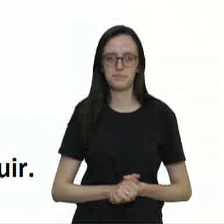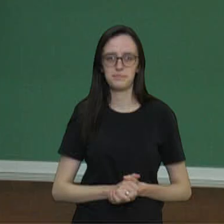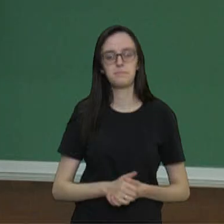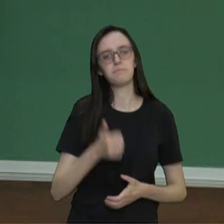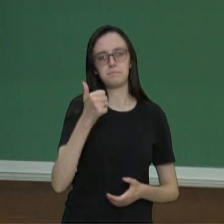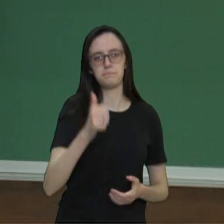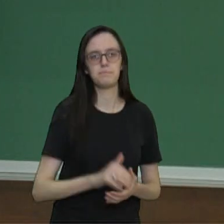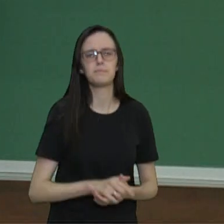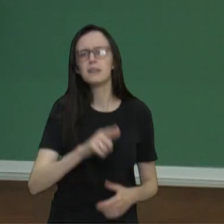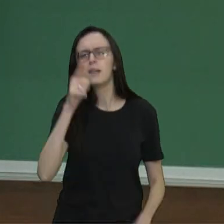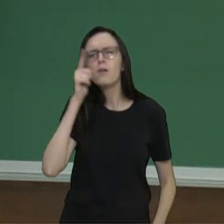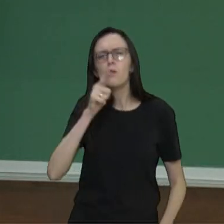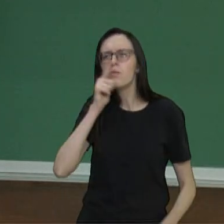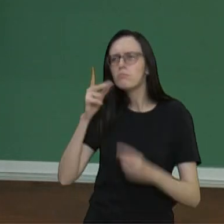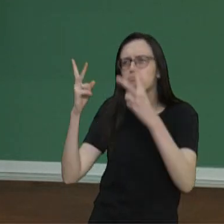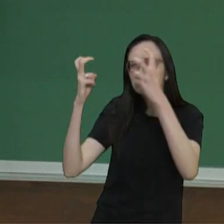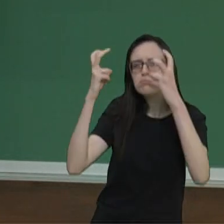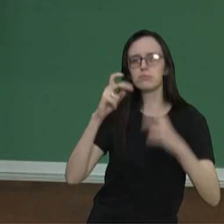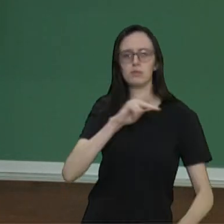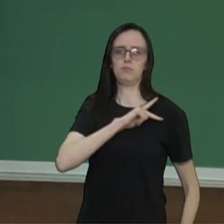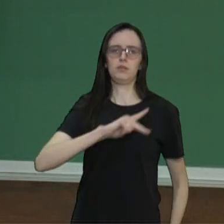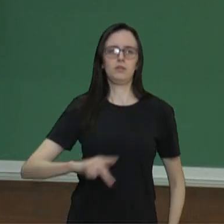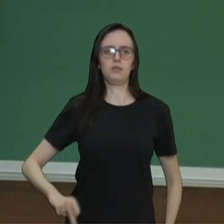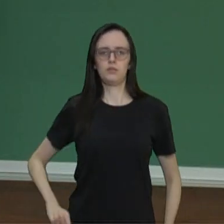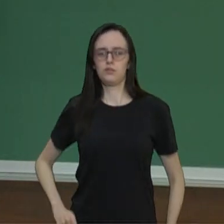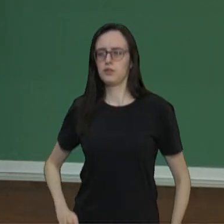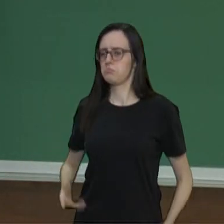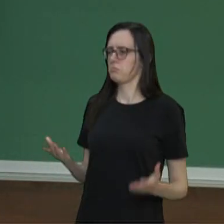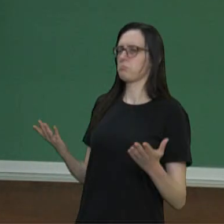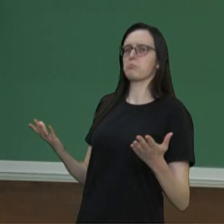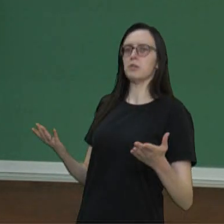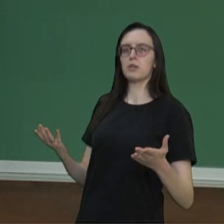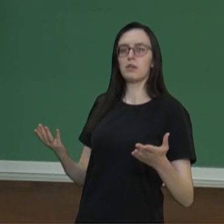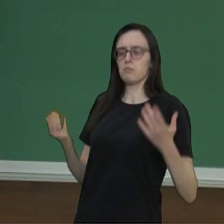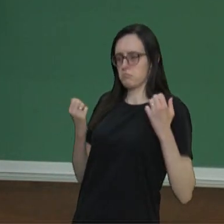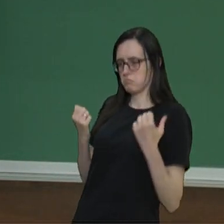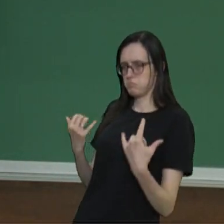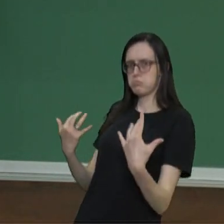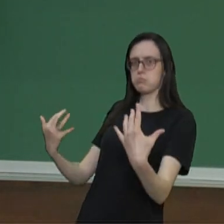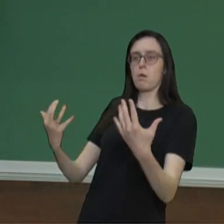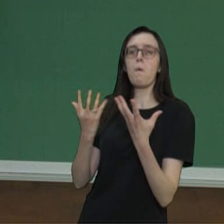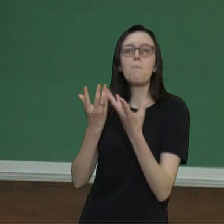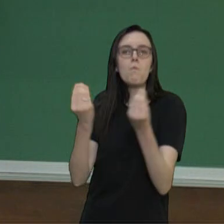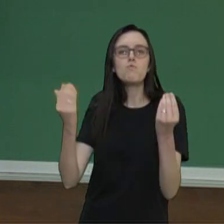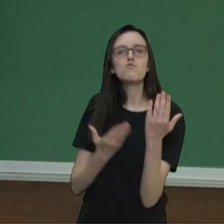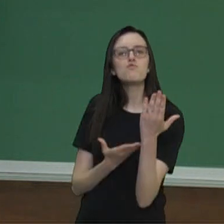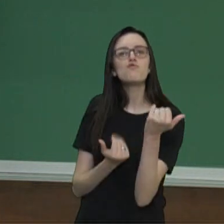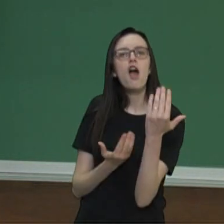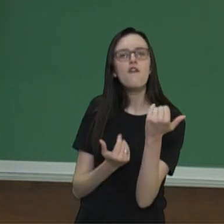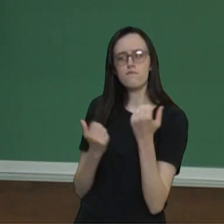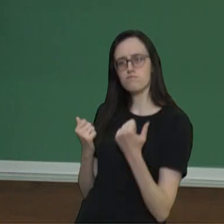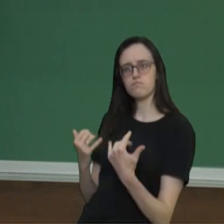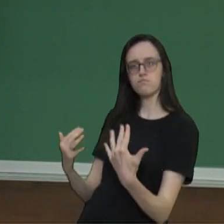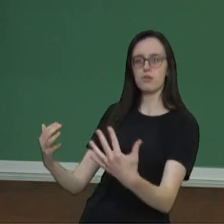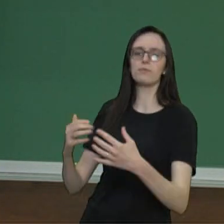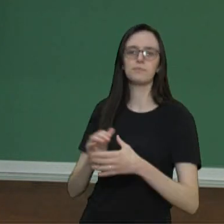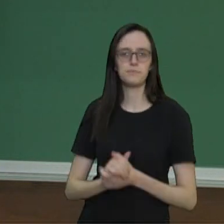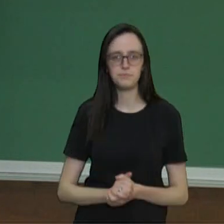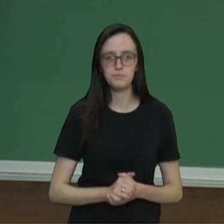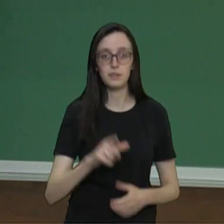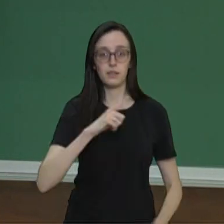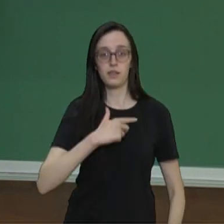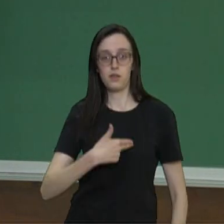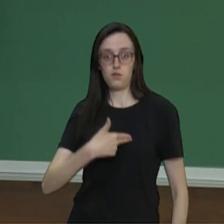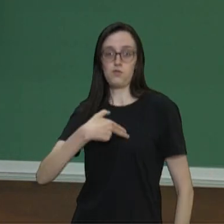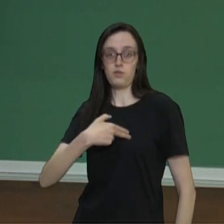Isso, você conseguiu perceber um presidente falando com muitos jovens aqui. Então aqui você tem o